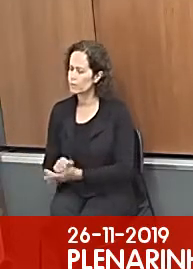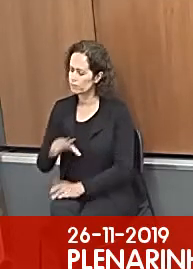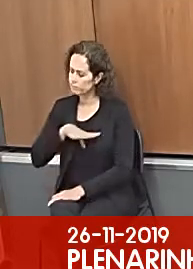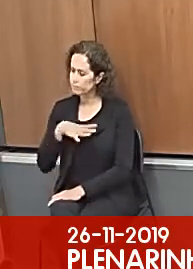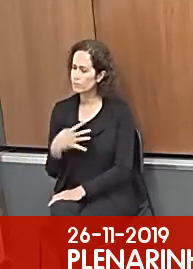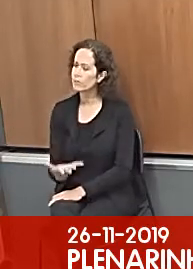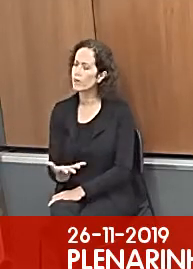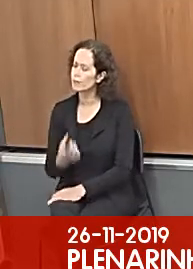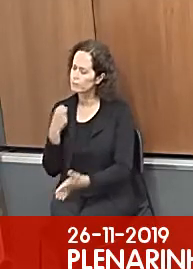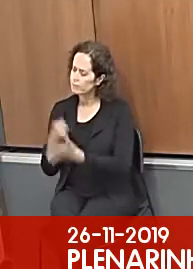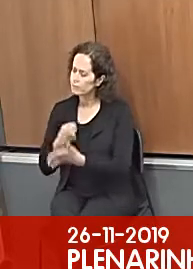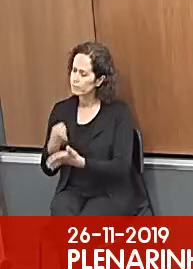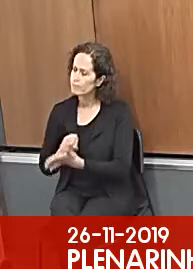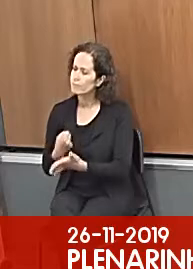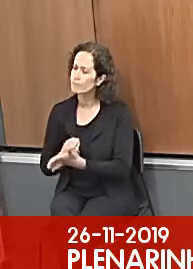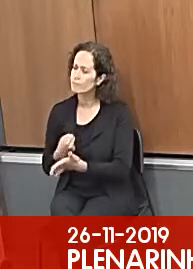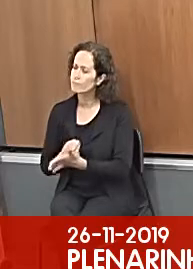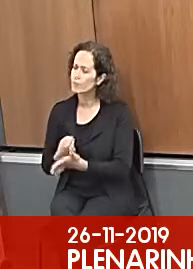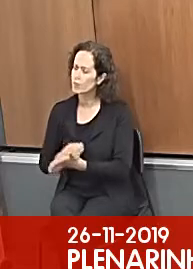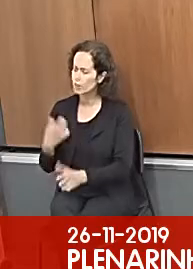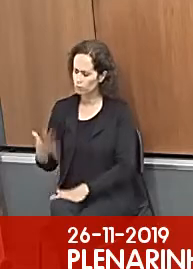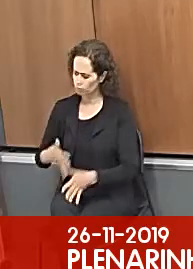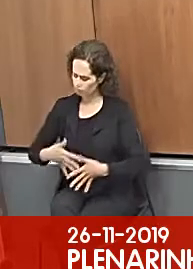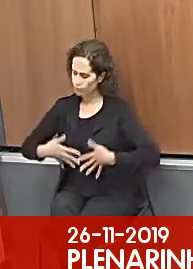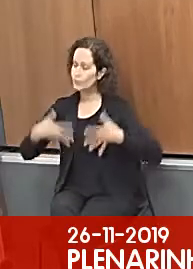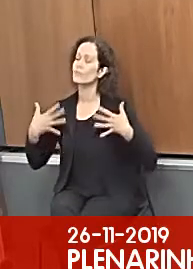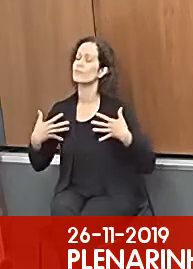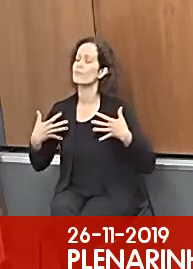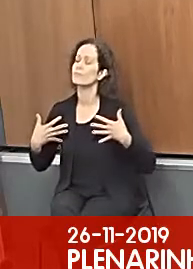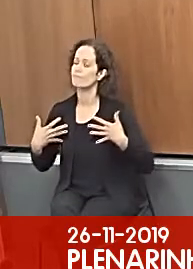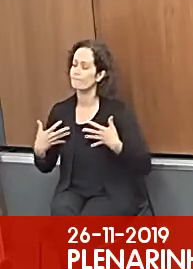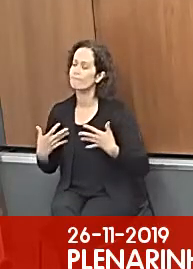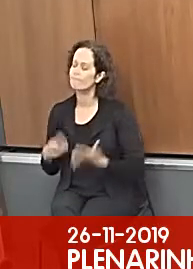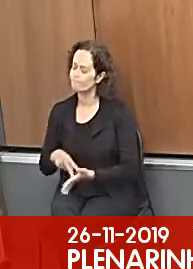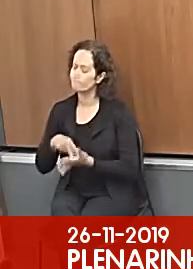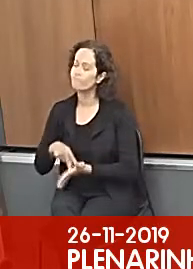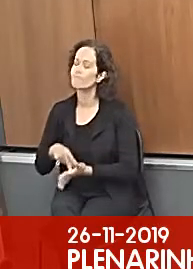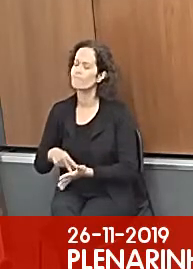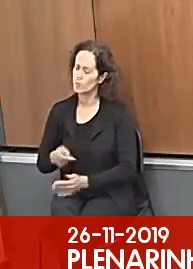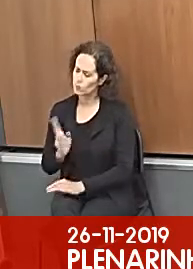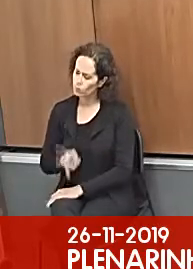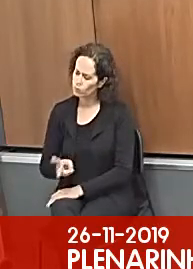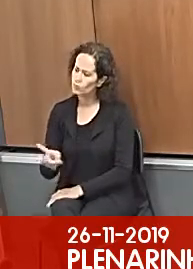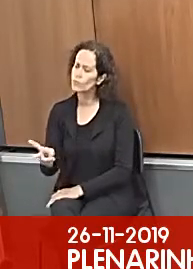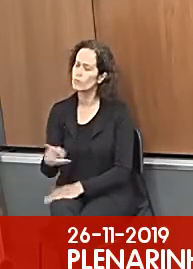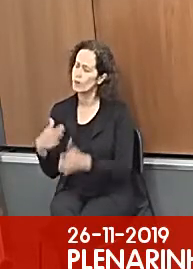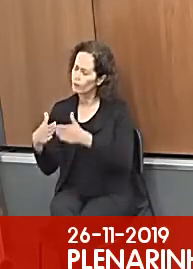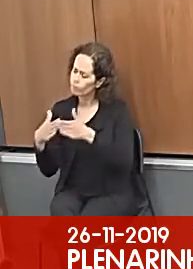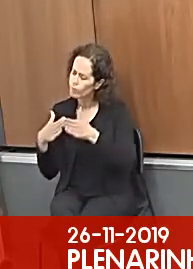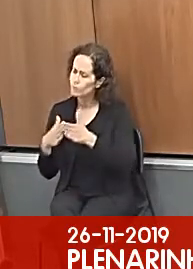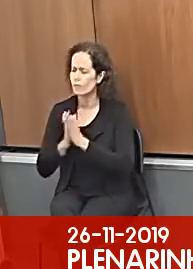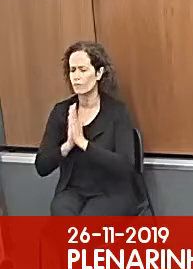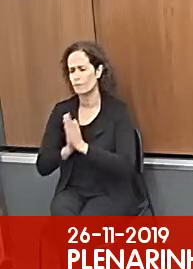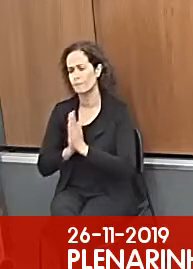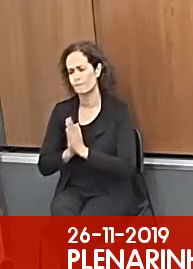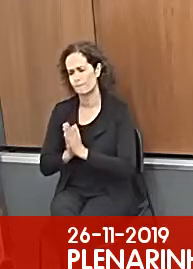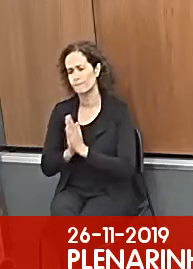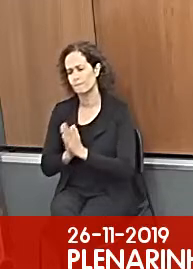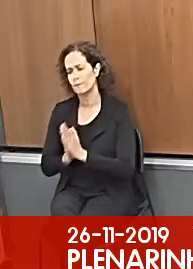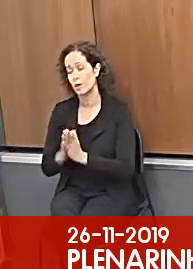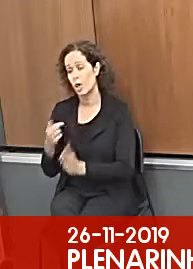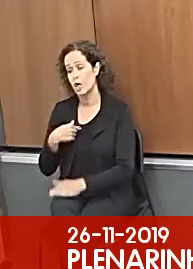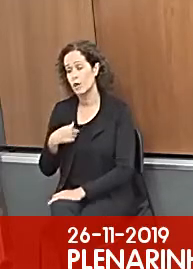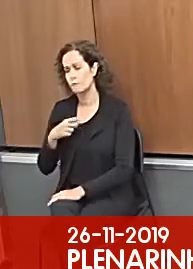bandeira com muito mais orgulho e garra. Continuem, é isso que eu peço. Eu falo que, enquanto eu